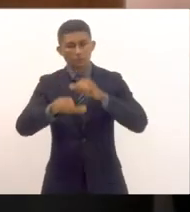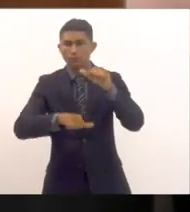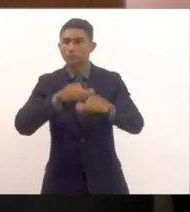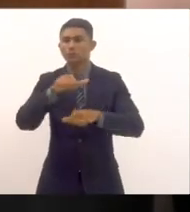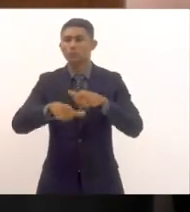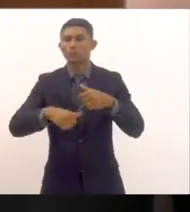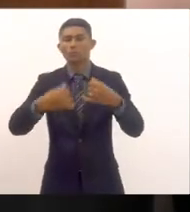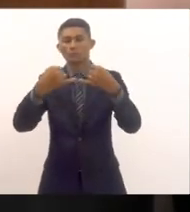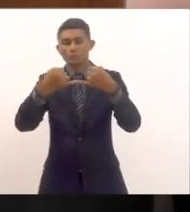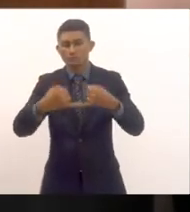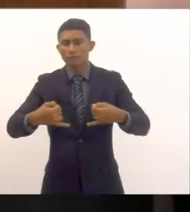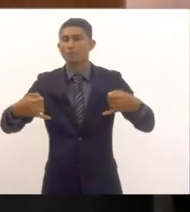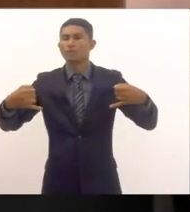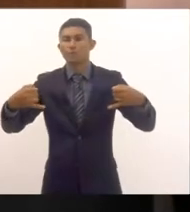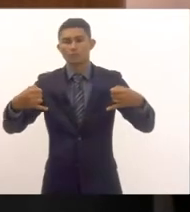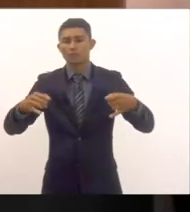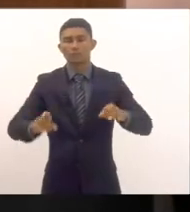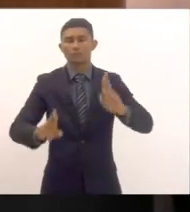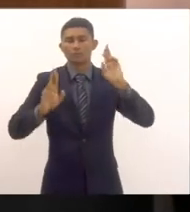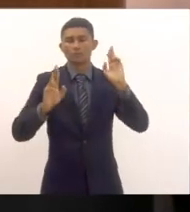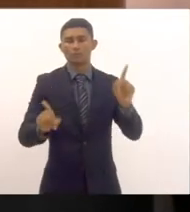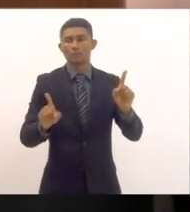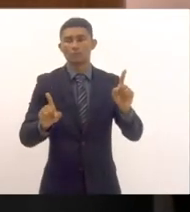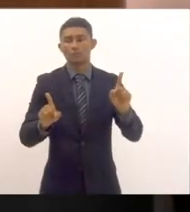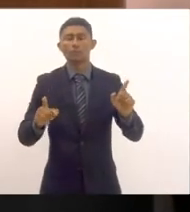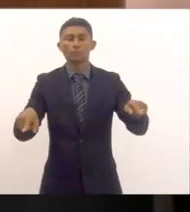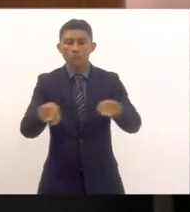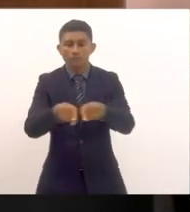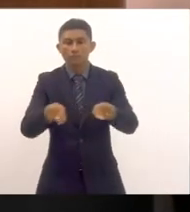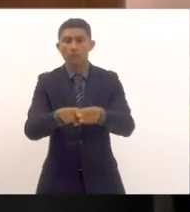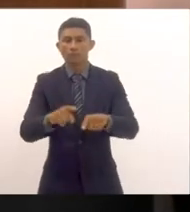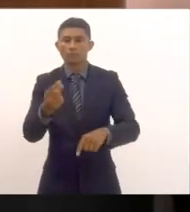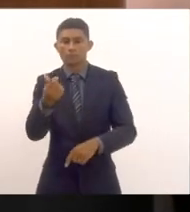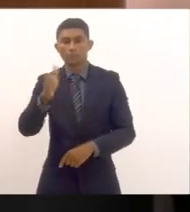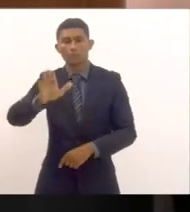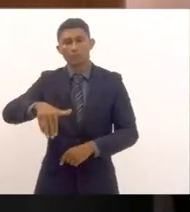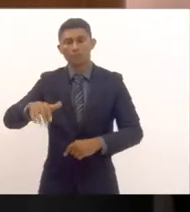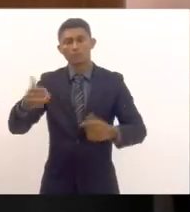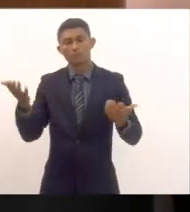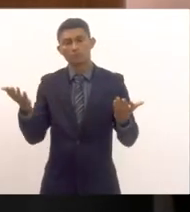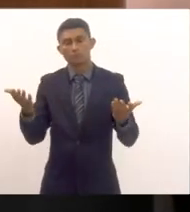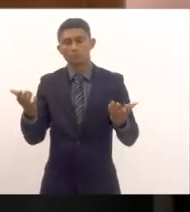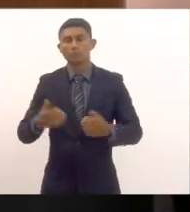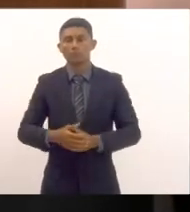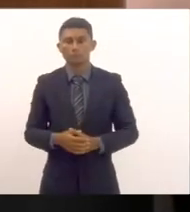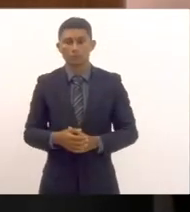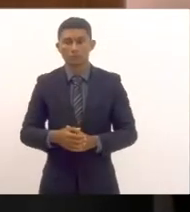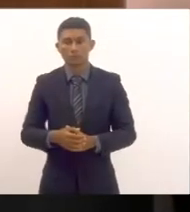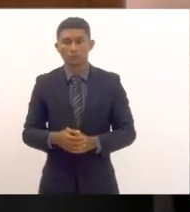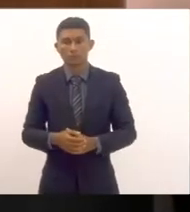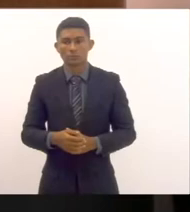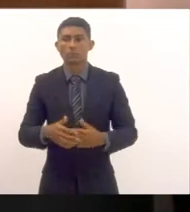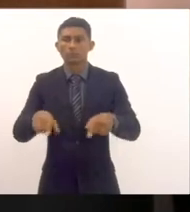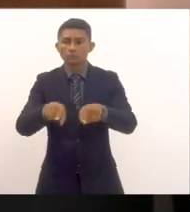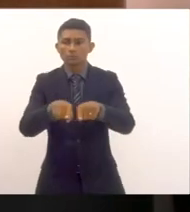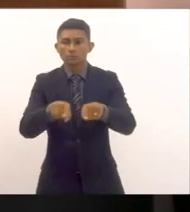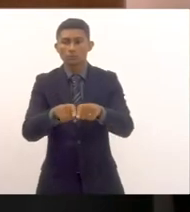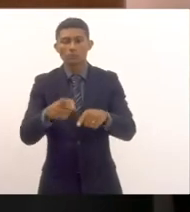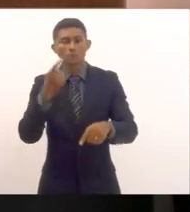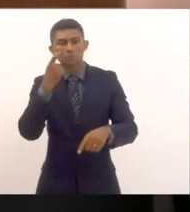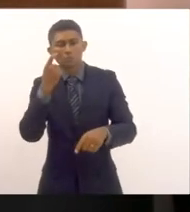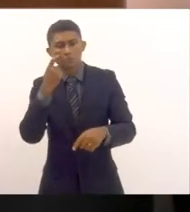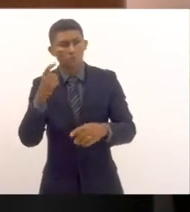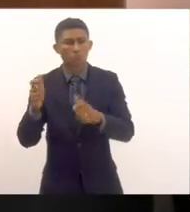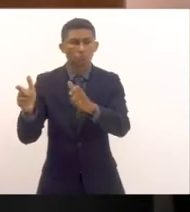fiação sem curso de mercado é e mais eficiente mais barata é que da localização de maquinário